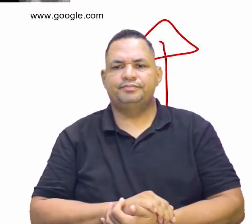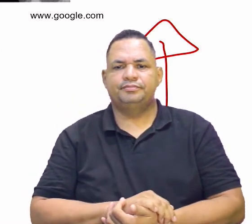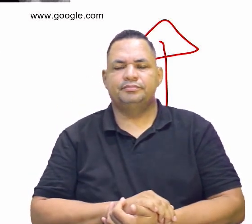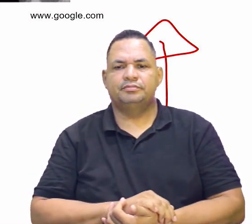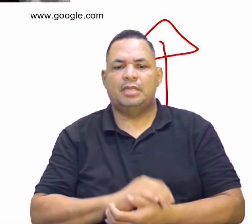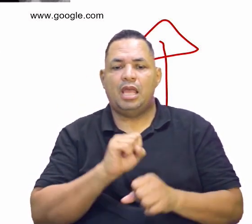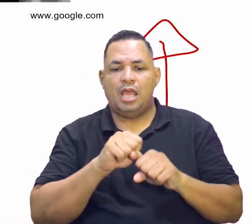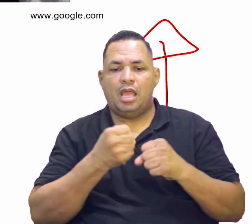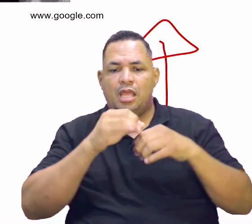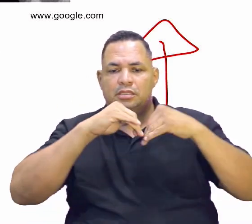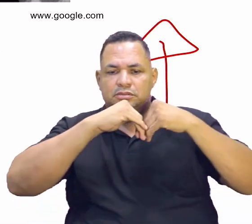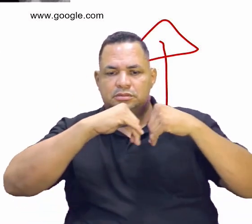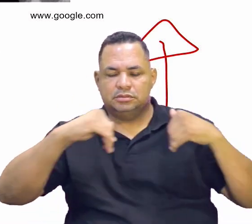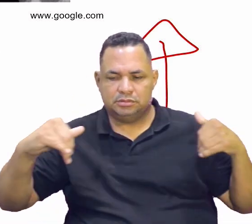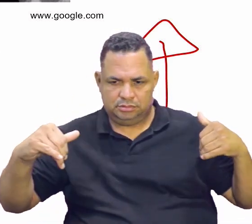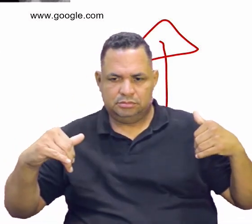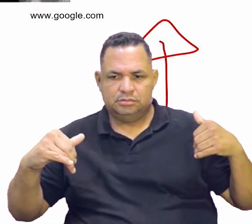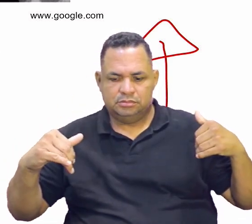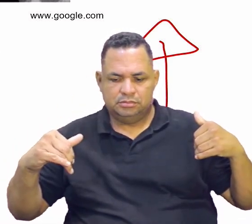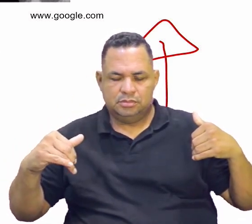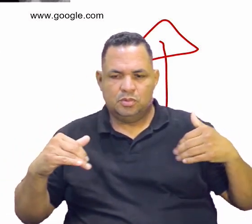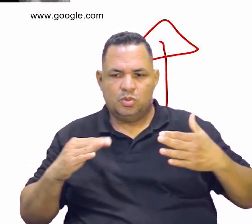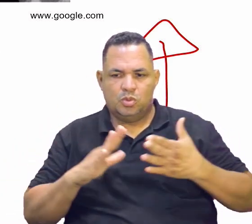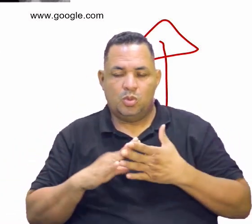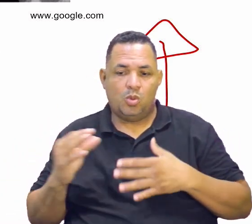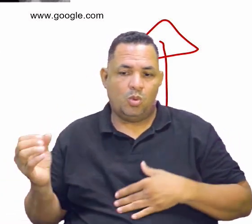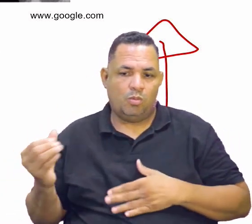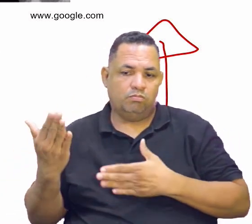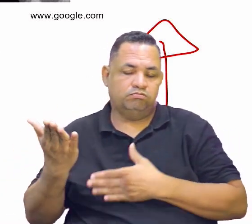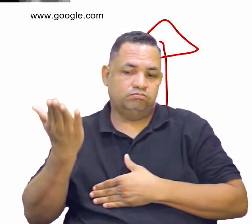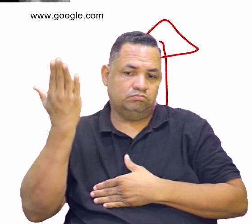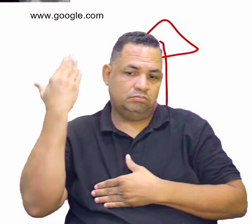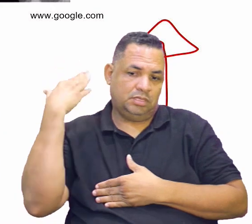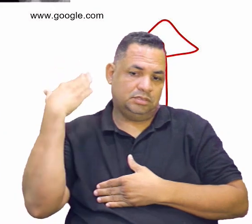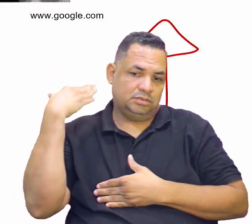é quebra, é ruptura com o passado.